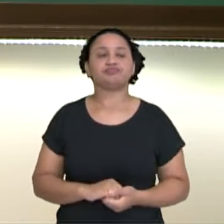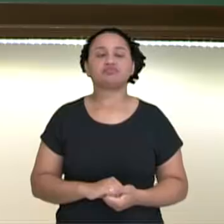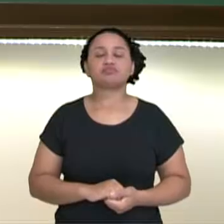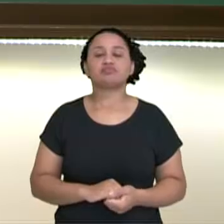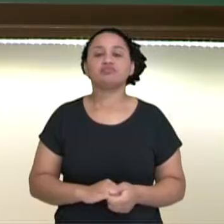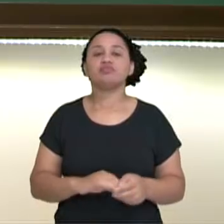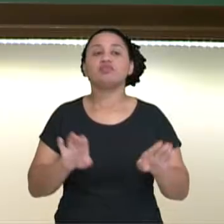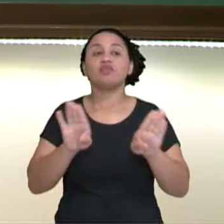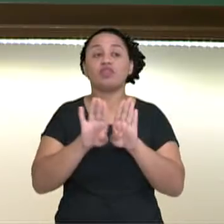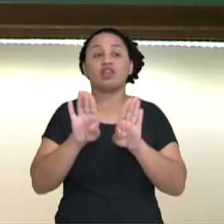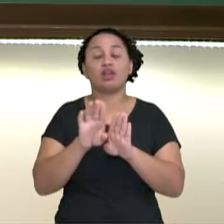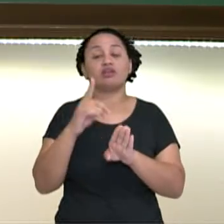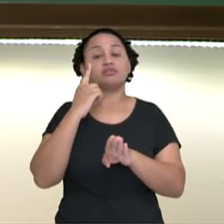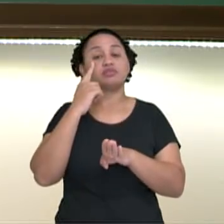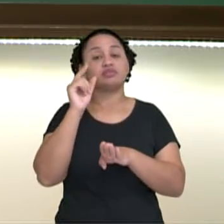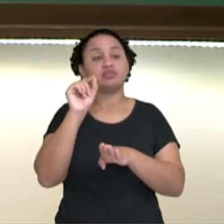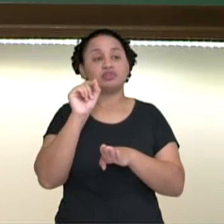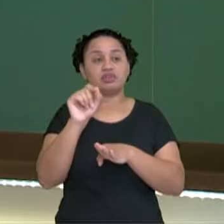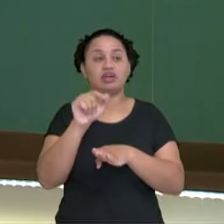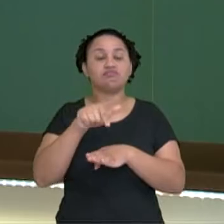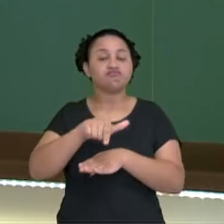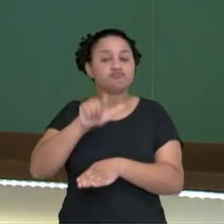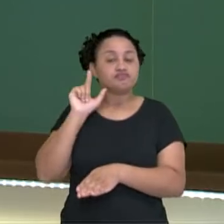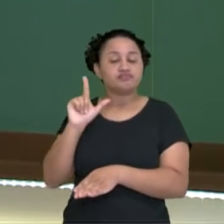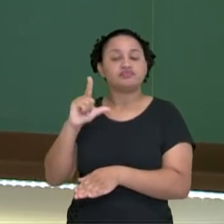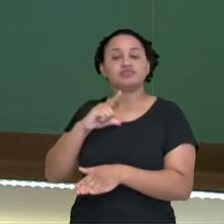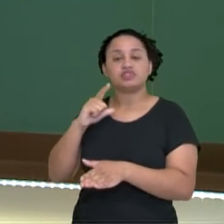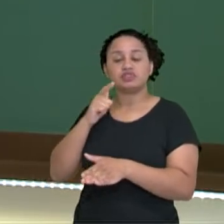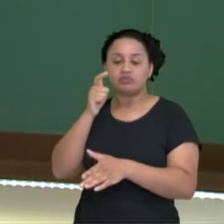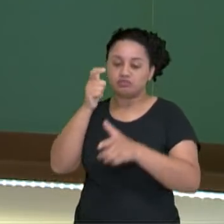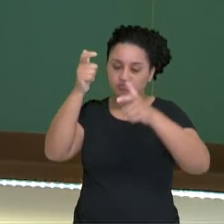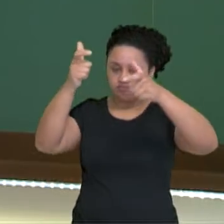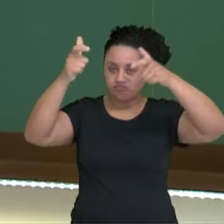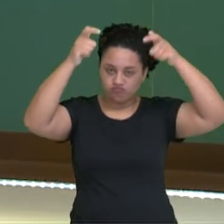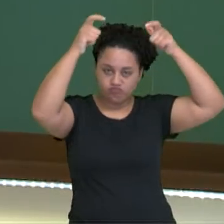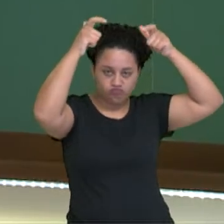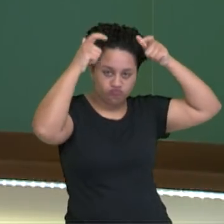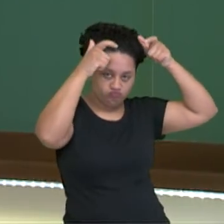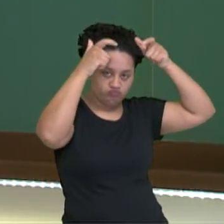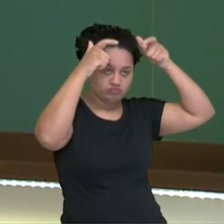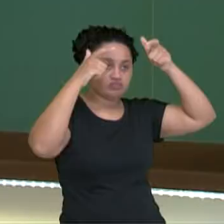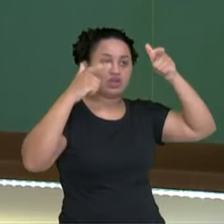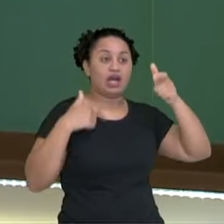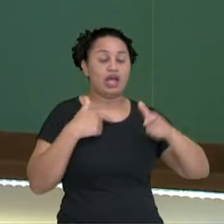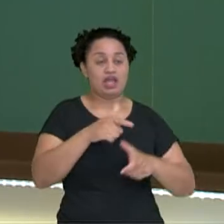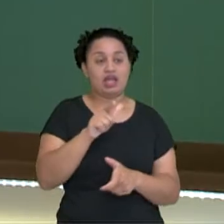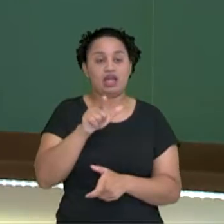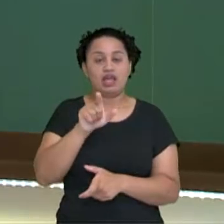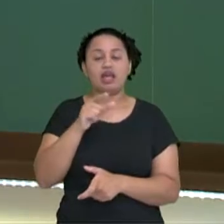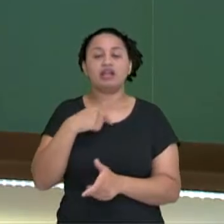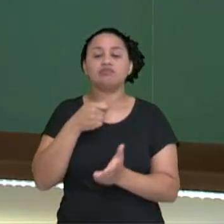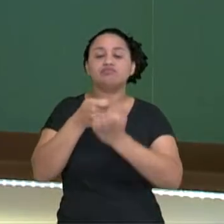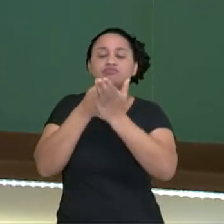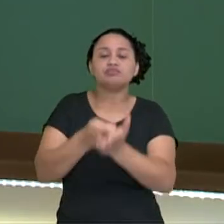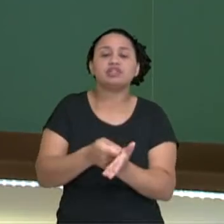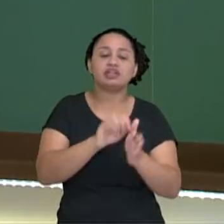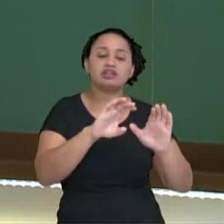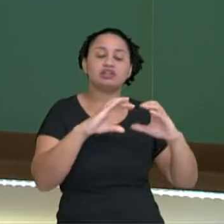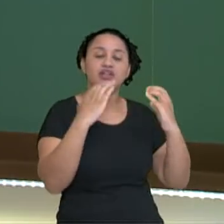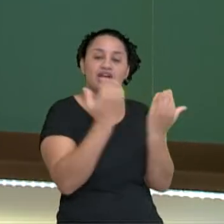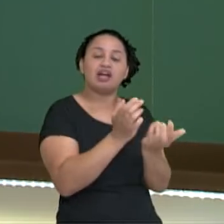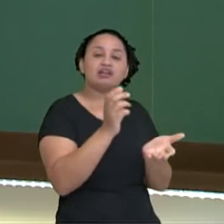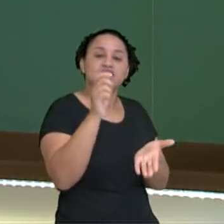Também vamos ver que antes de ser coroado, o Guilherme de Orange ele vai ser obrigado pelo parlamento